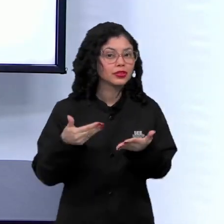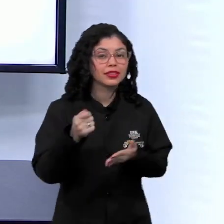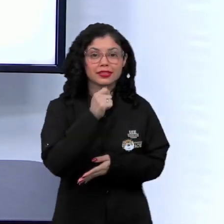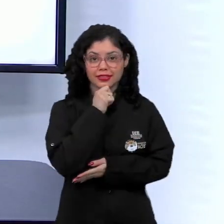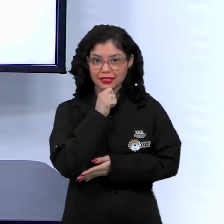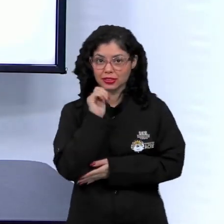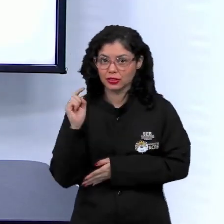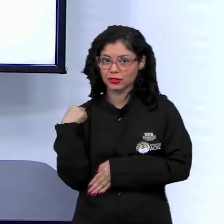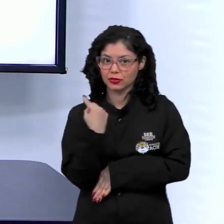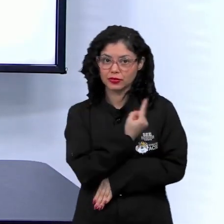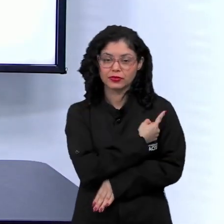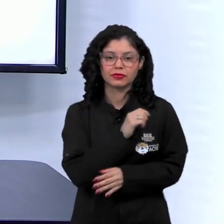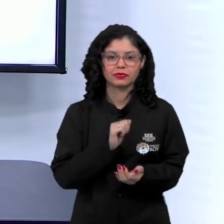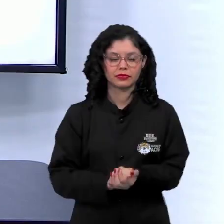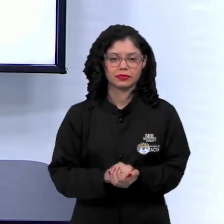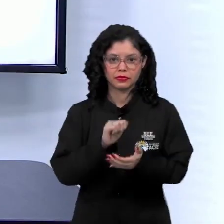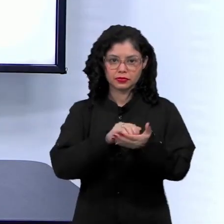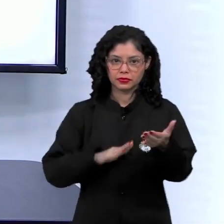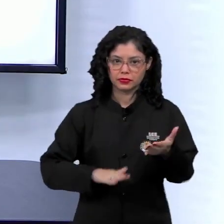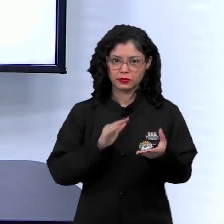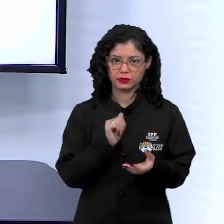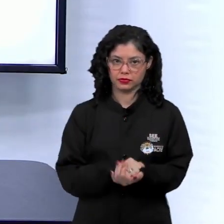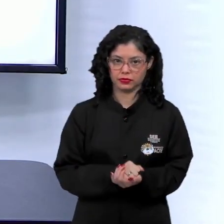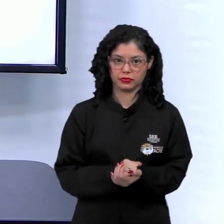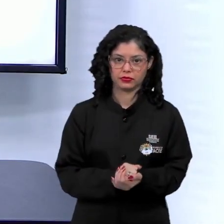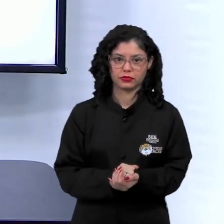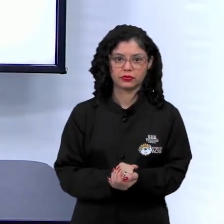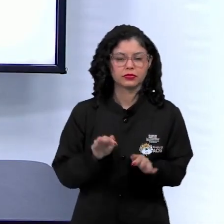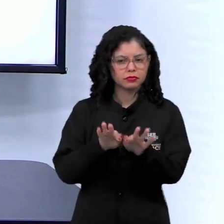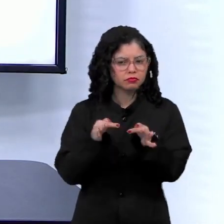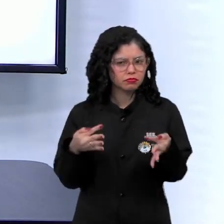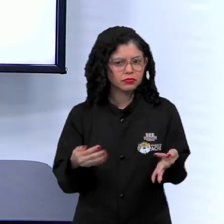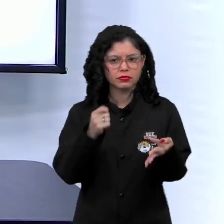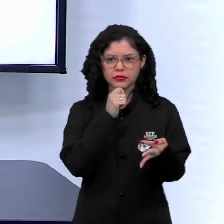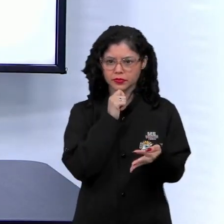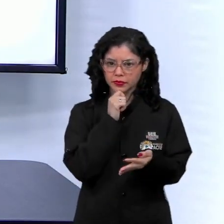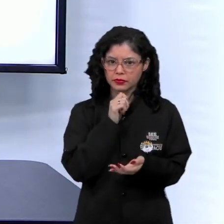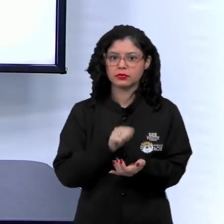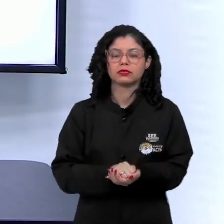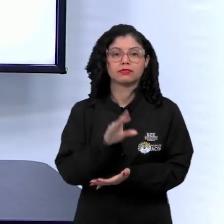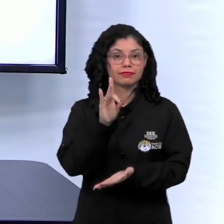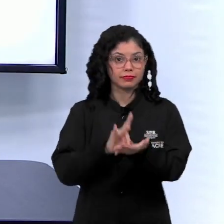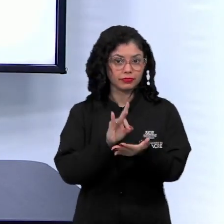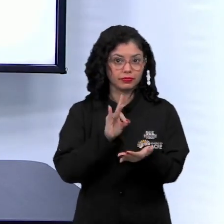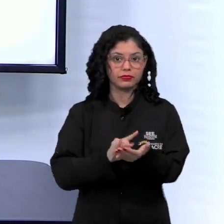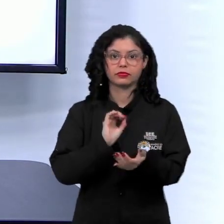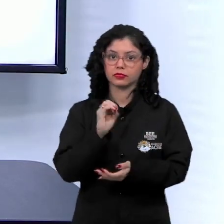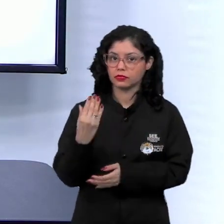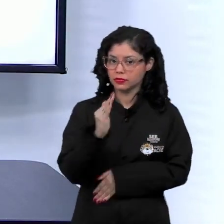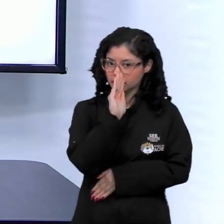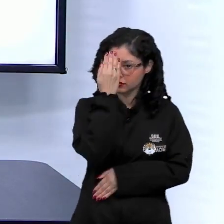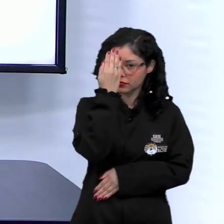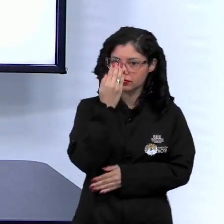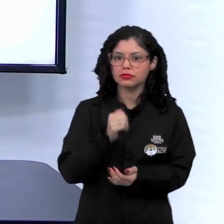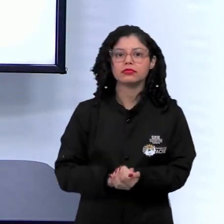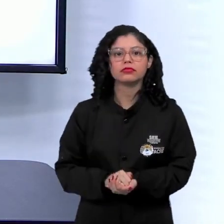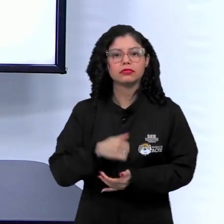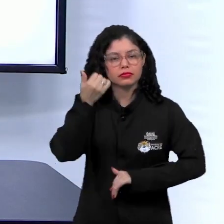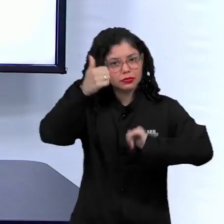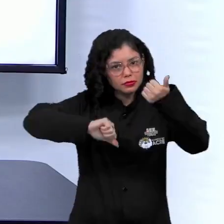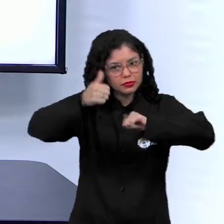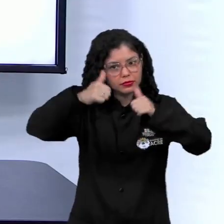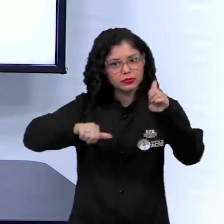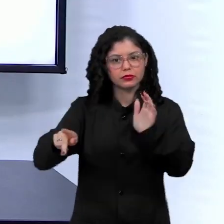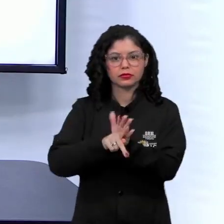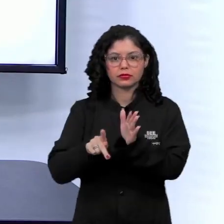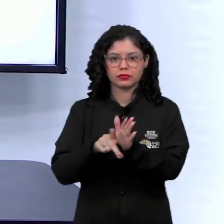nós vamos à nossa atividade, uma atividade bem simples, verdadeiro ou falso, e nós vamos analisar